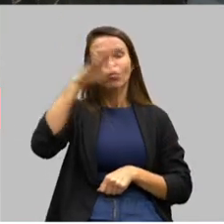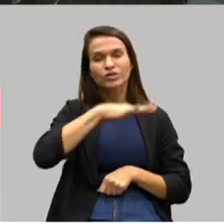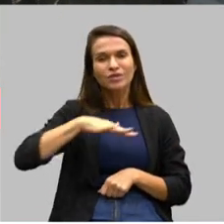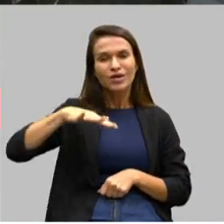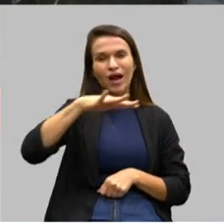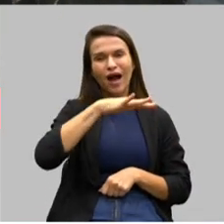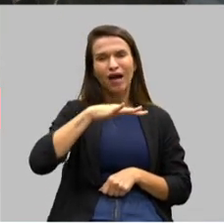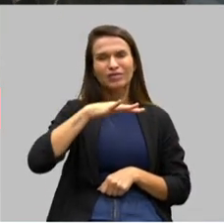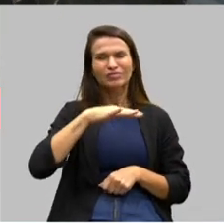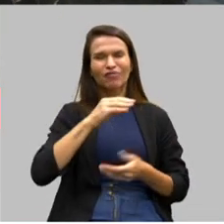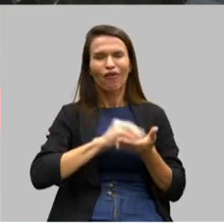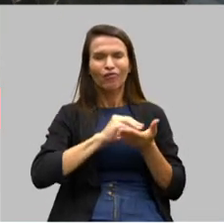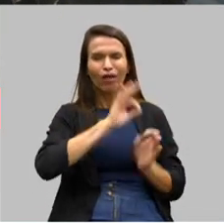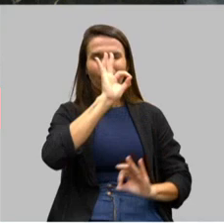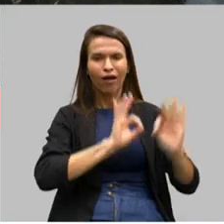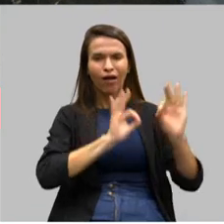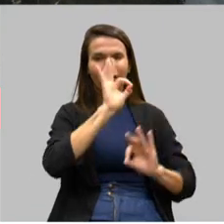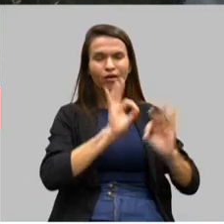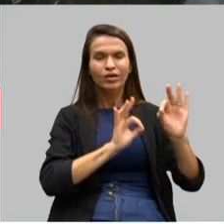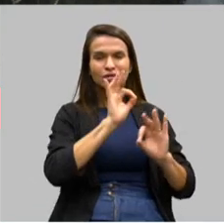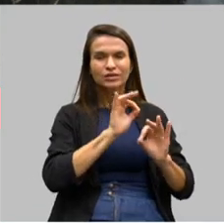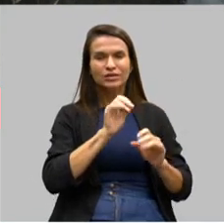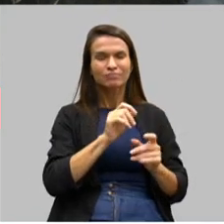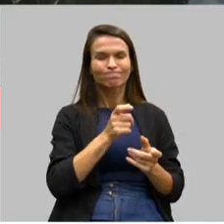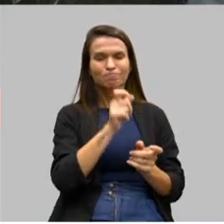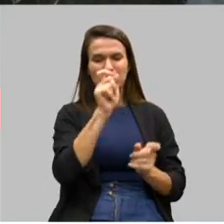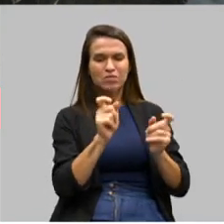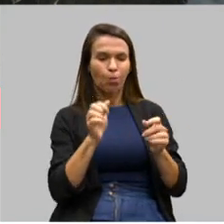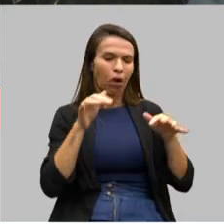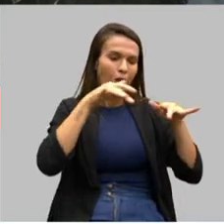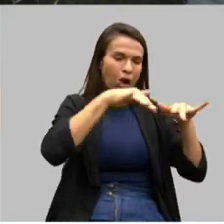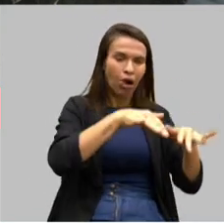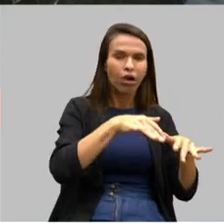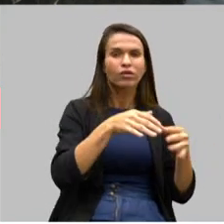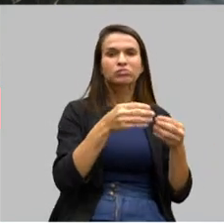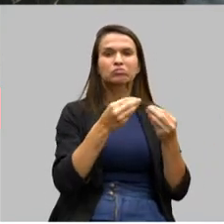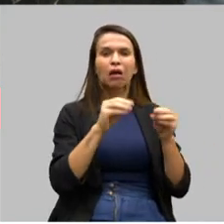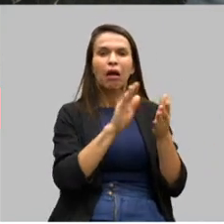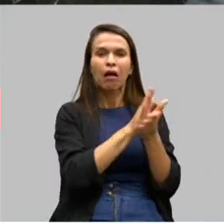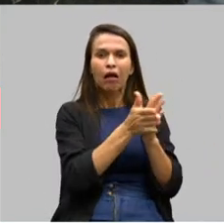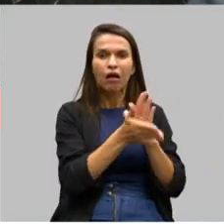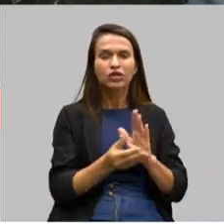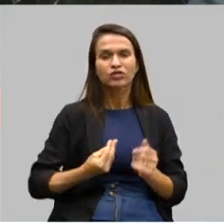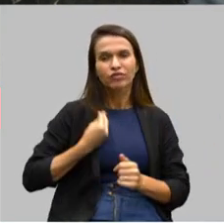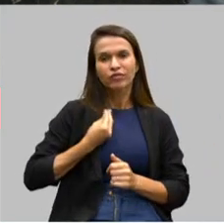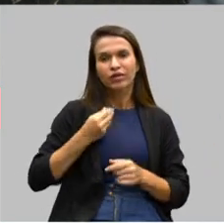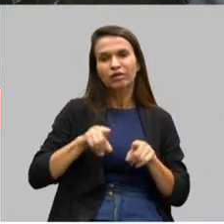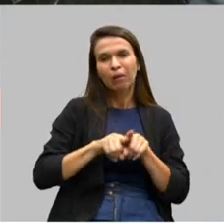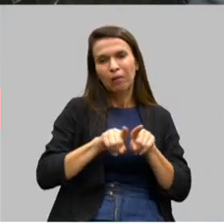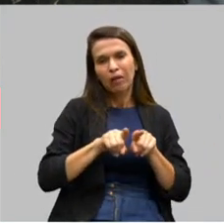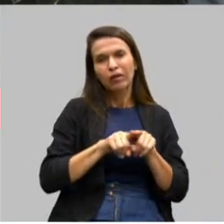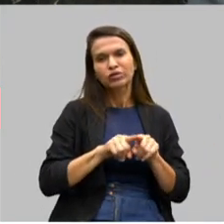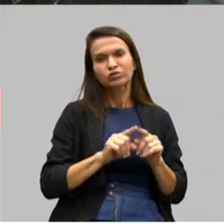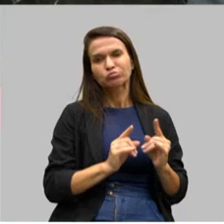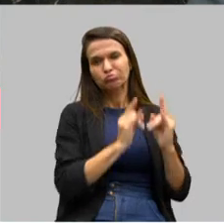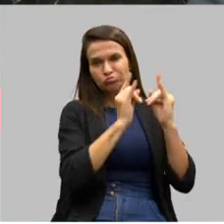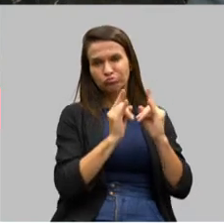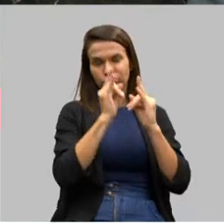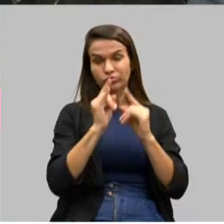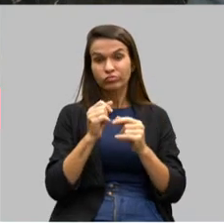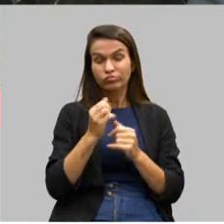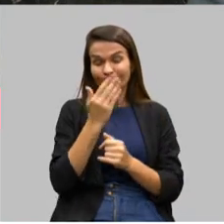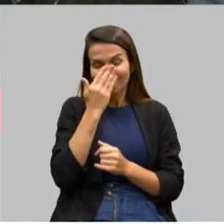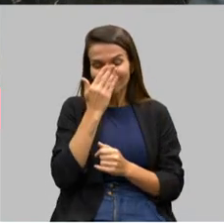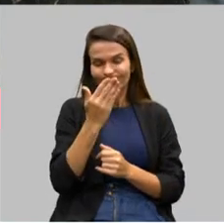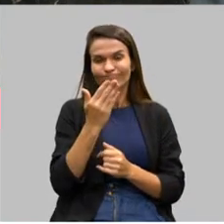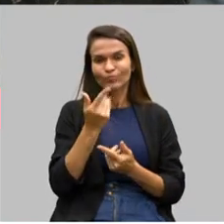mal planejadas e de ocupação equivocada, causando destruição de vidas e de patrimônio. Em síntese, estamos frente a frente